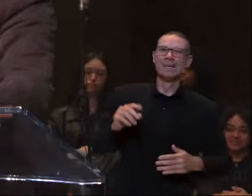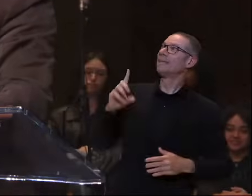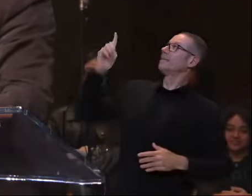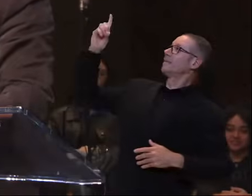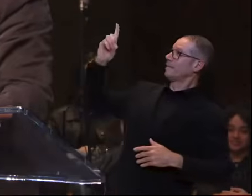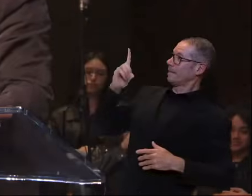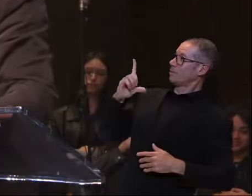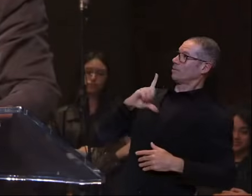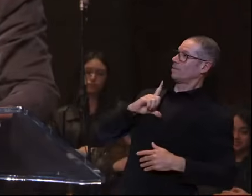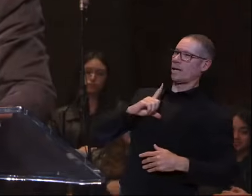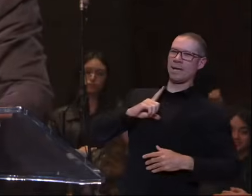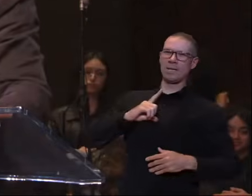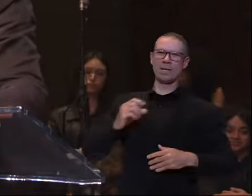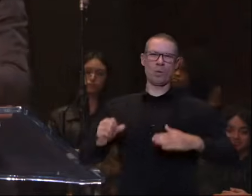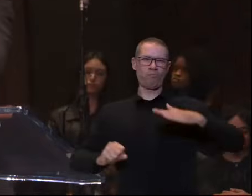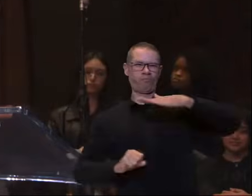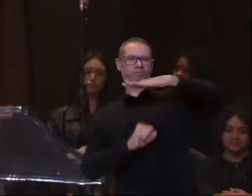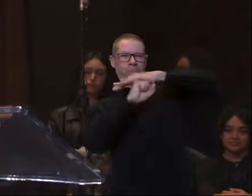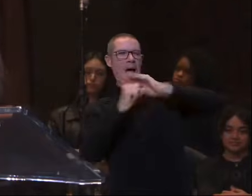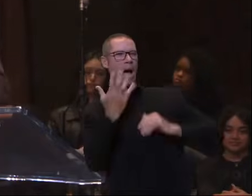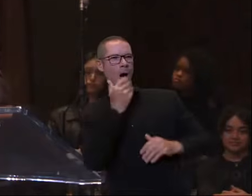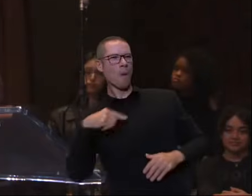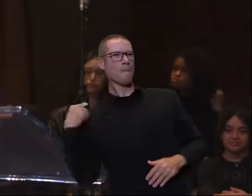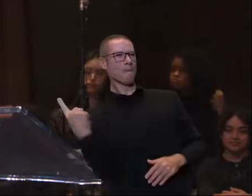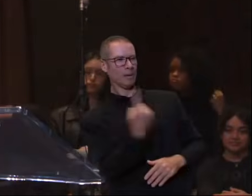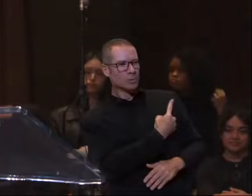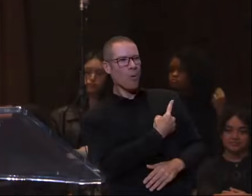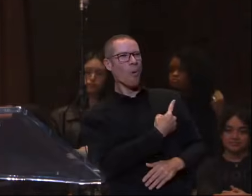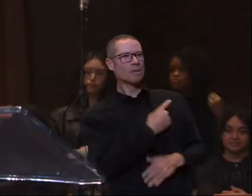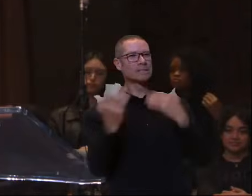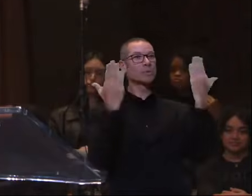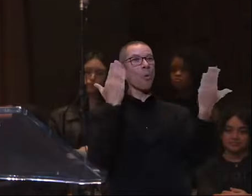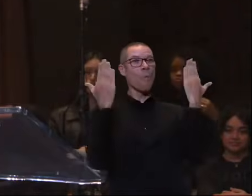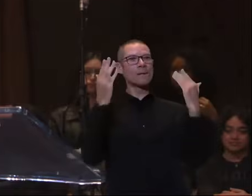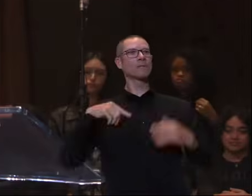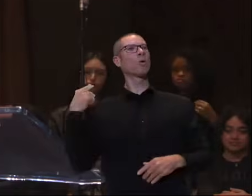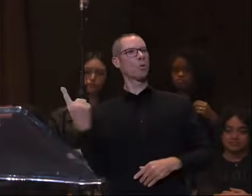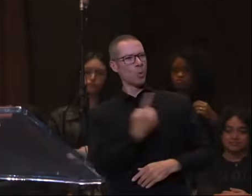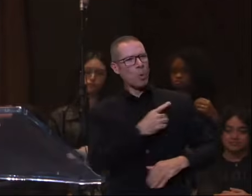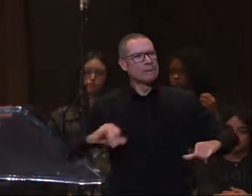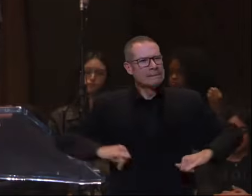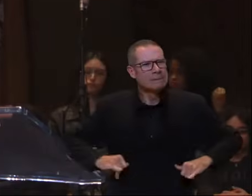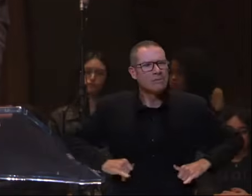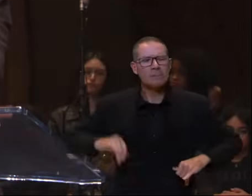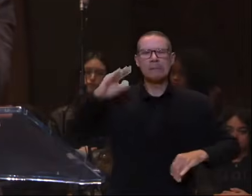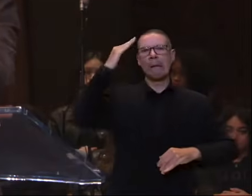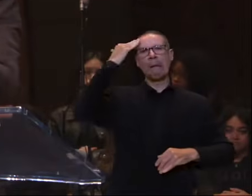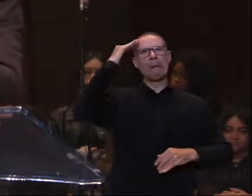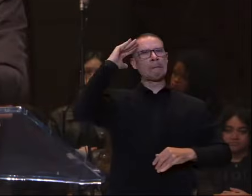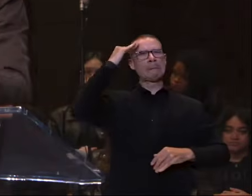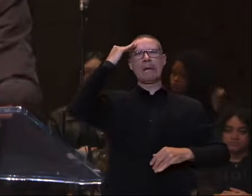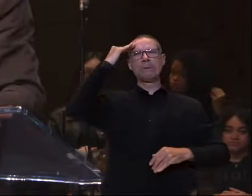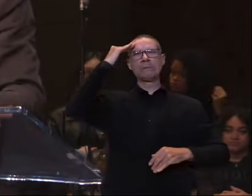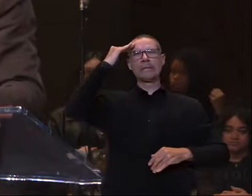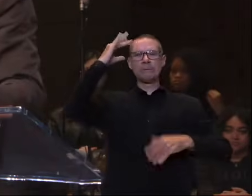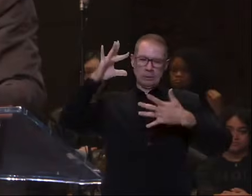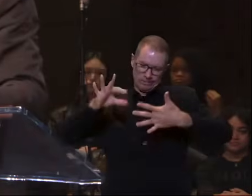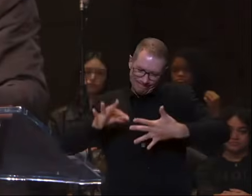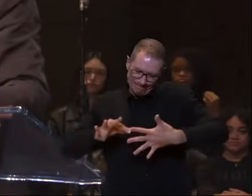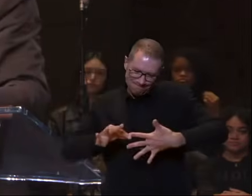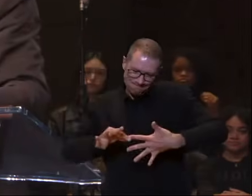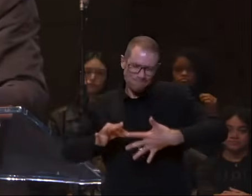para você. E muitas vezes nós sofremos porque não entendemos os